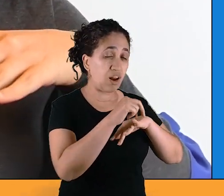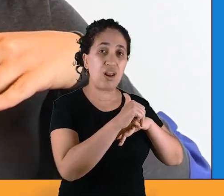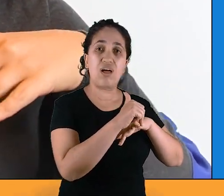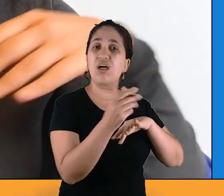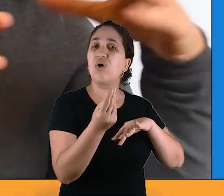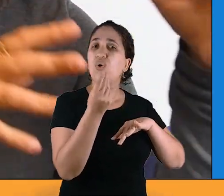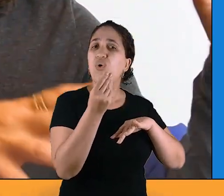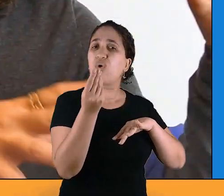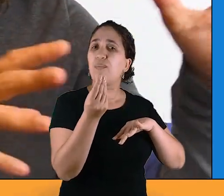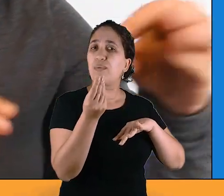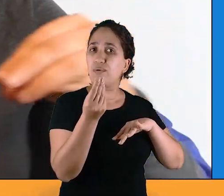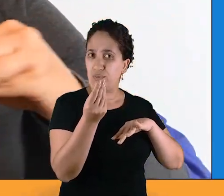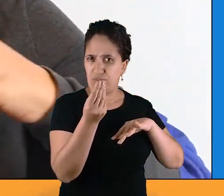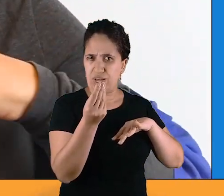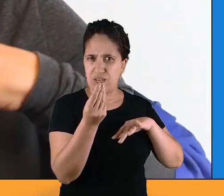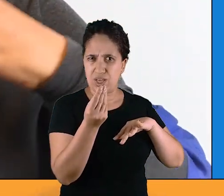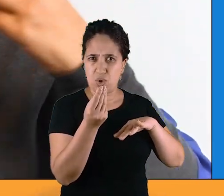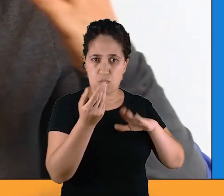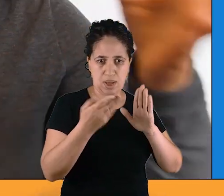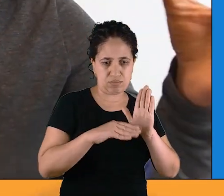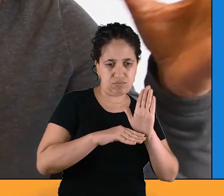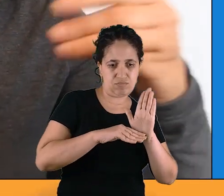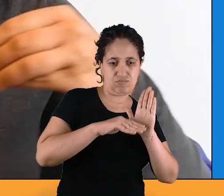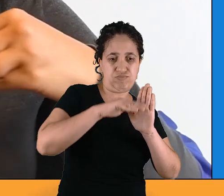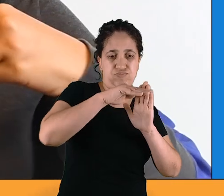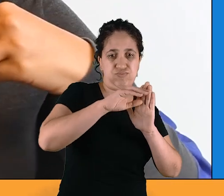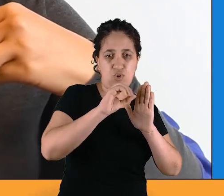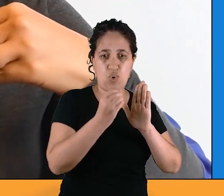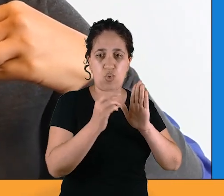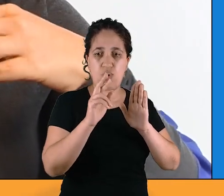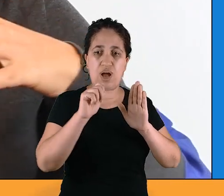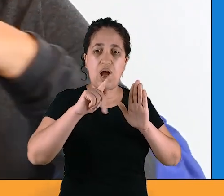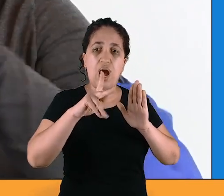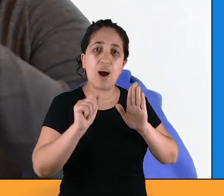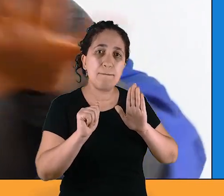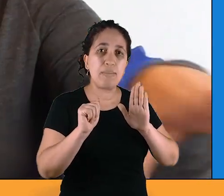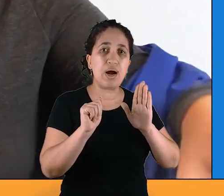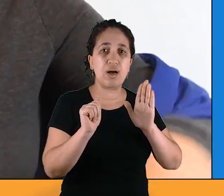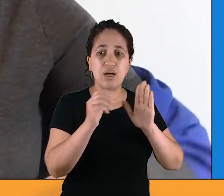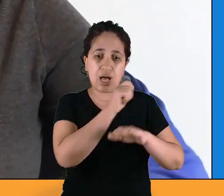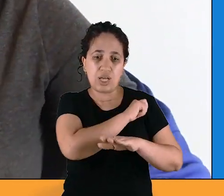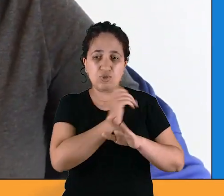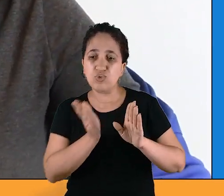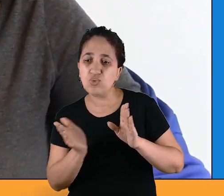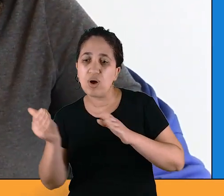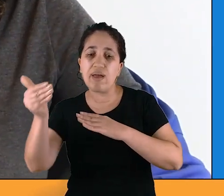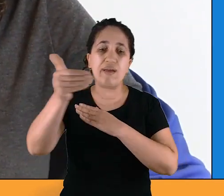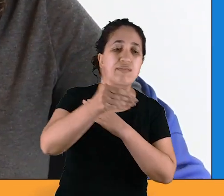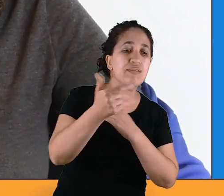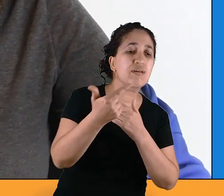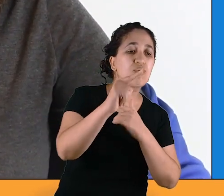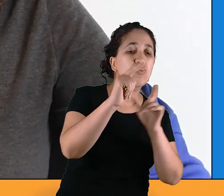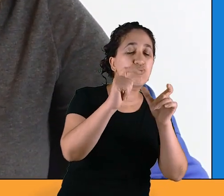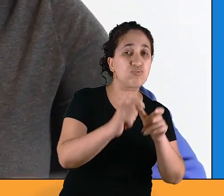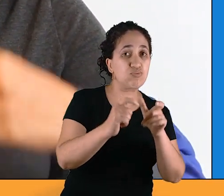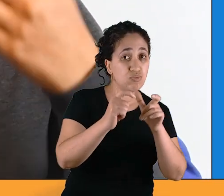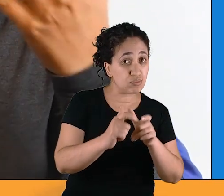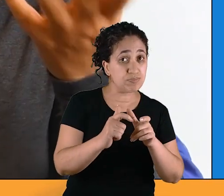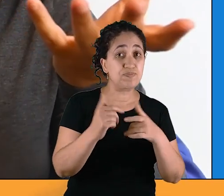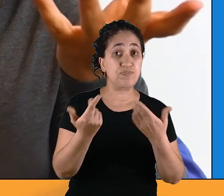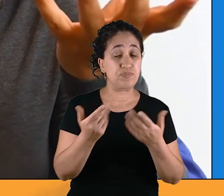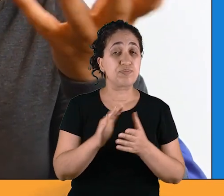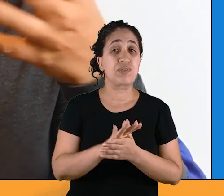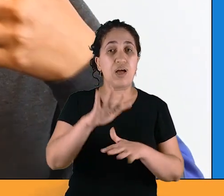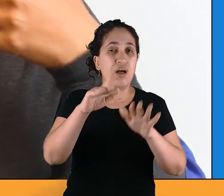escadarias, então como que a gente vai fazer? Vai colocar uma plataforma elevatória, uma rampa, vai fazer os alunos entrarem por um outro lugar? Né? Então,